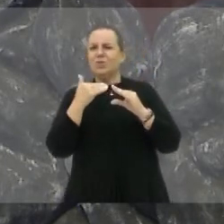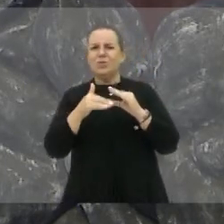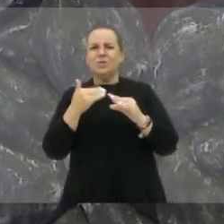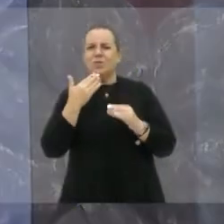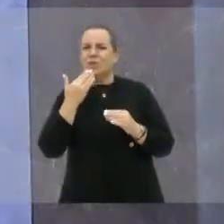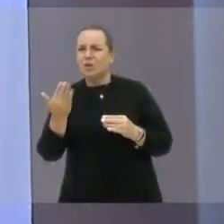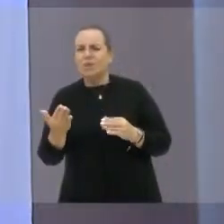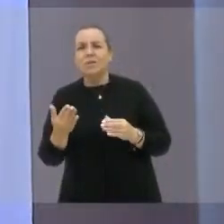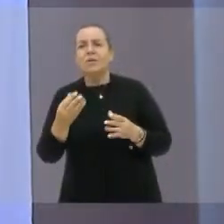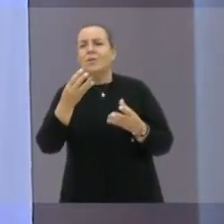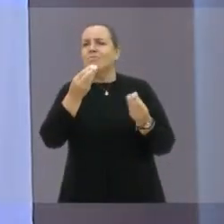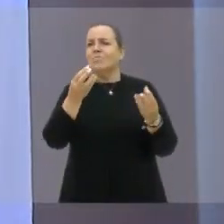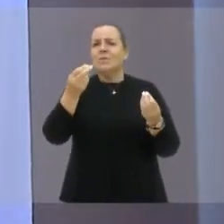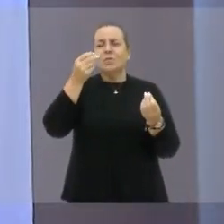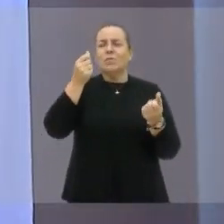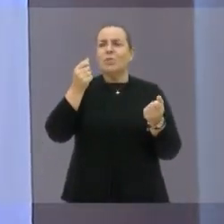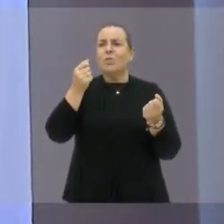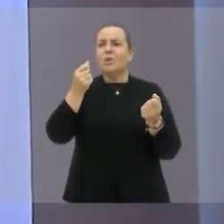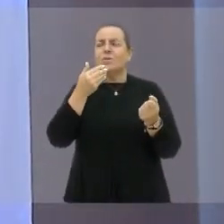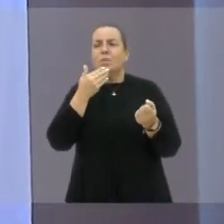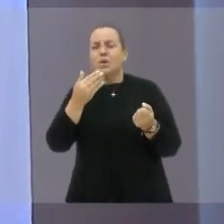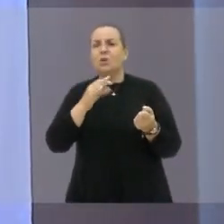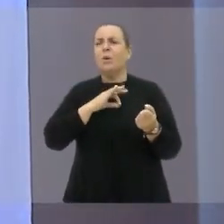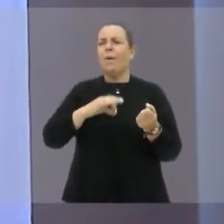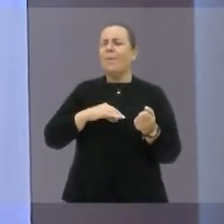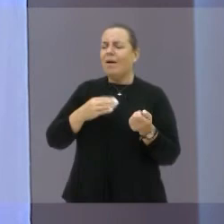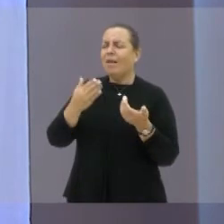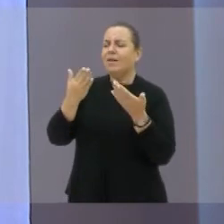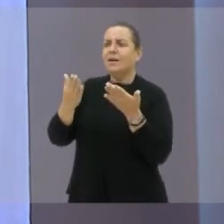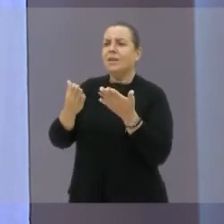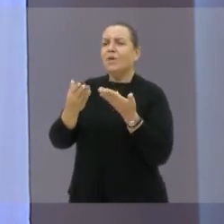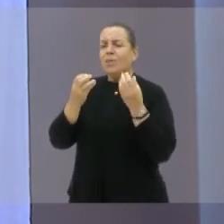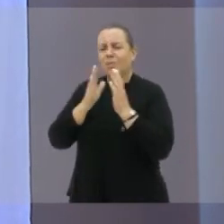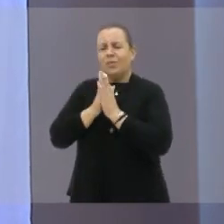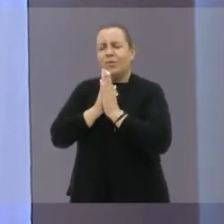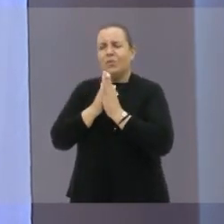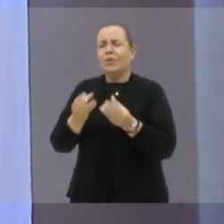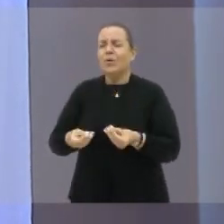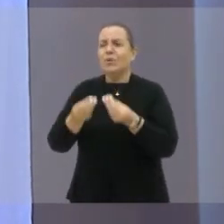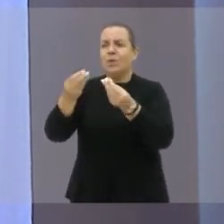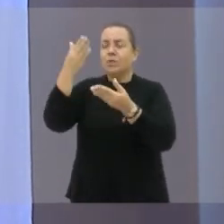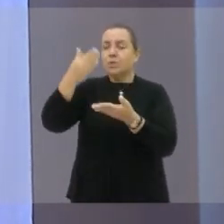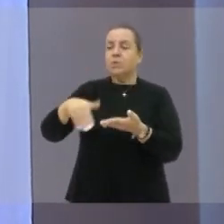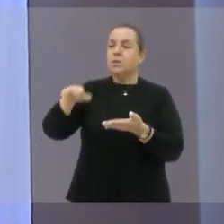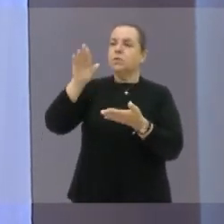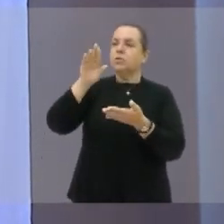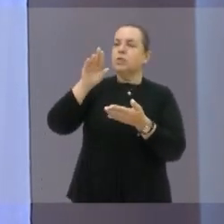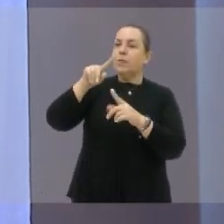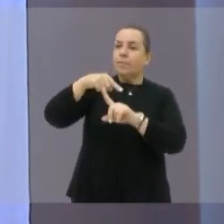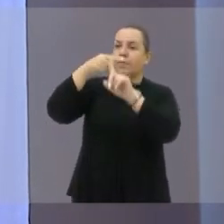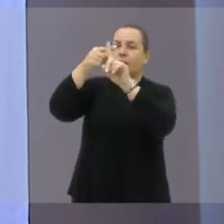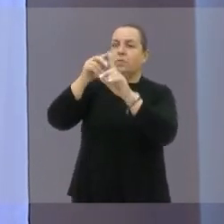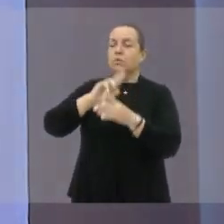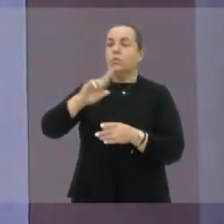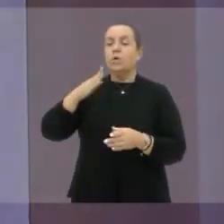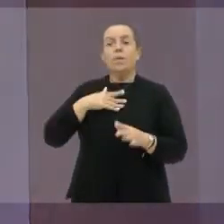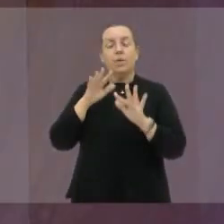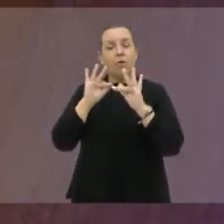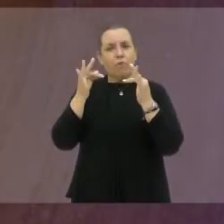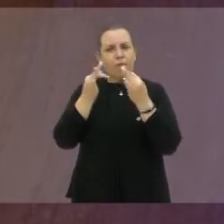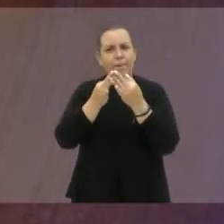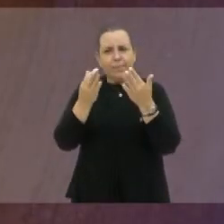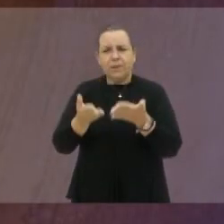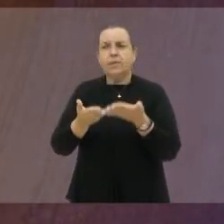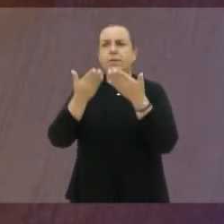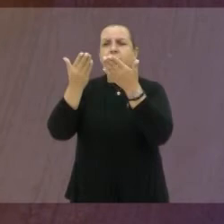ligando, pedindo o Padre Kleber, coloca diante da cruz do Senhor a minha família, coloca diante da